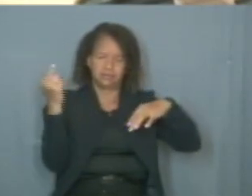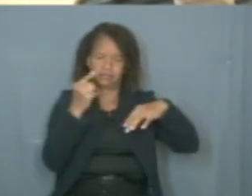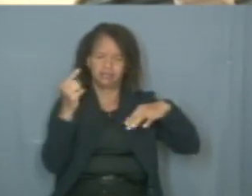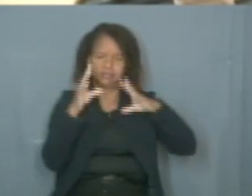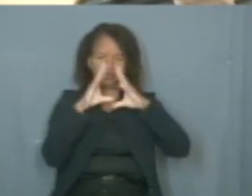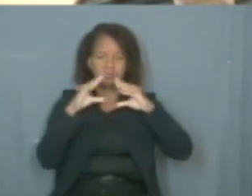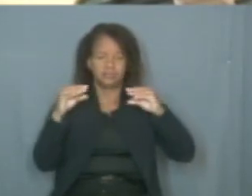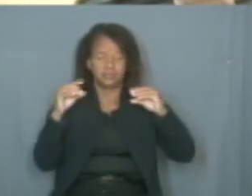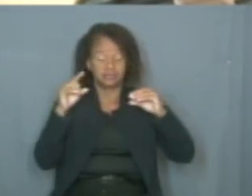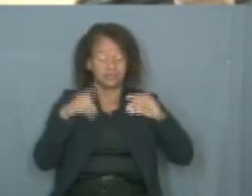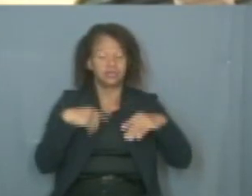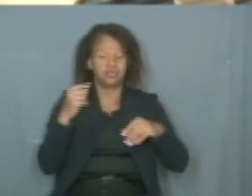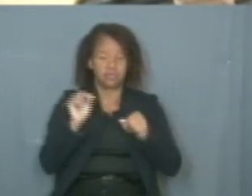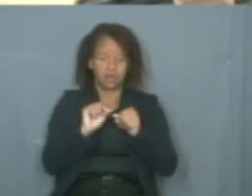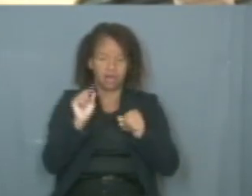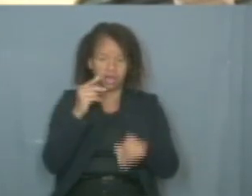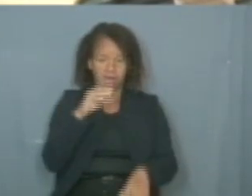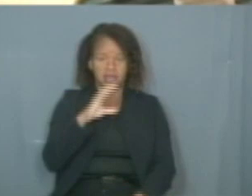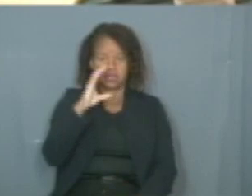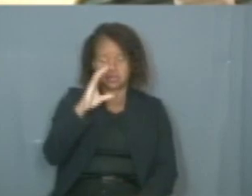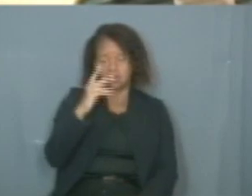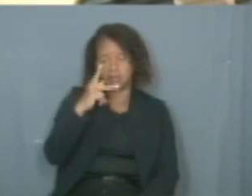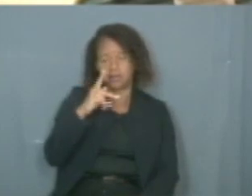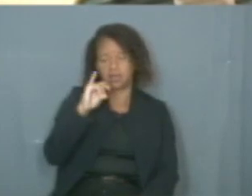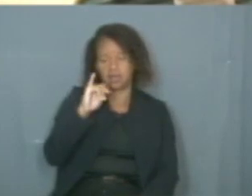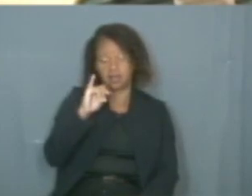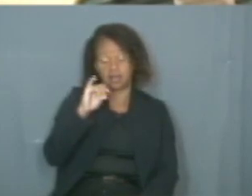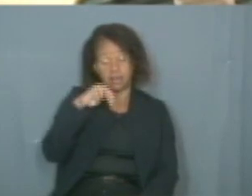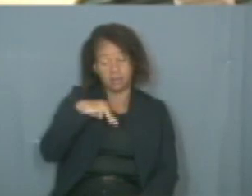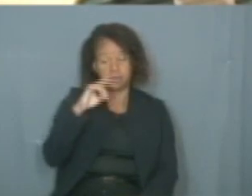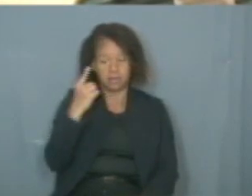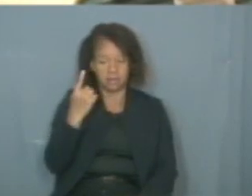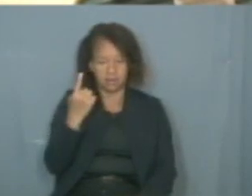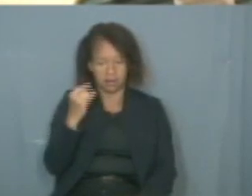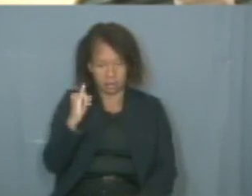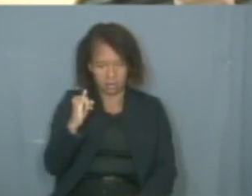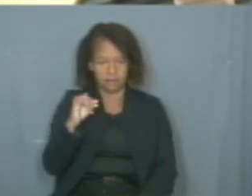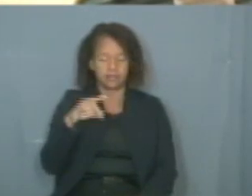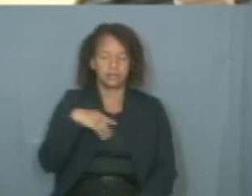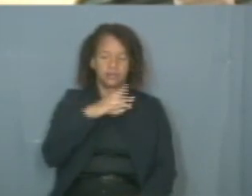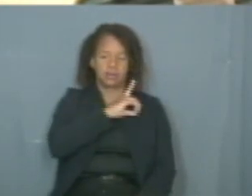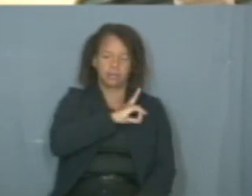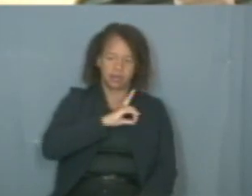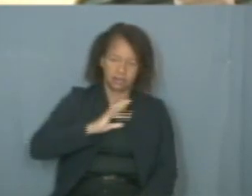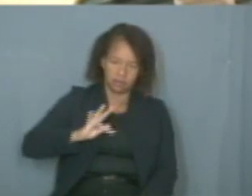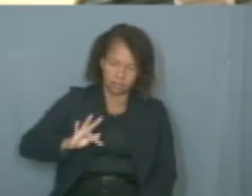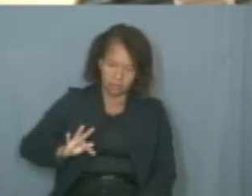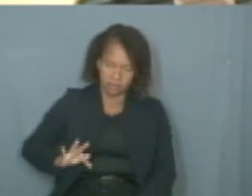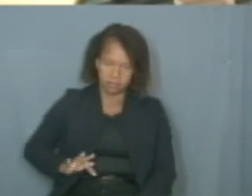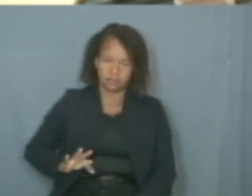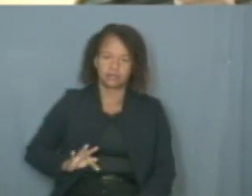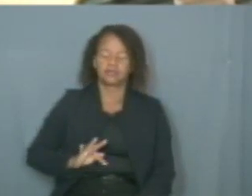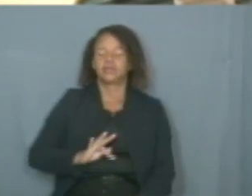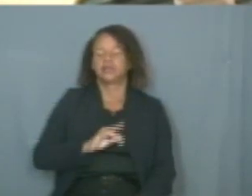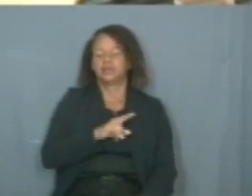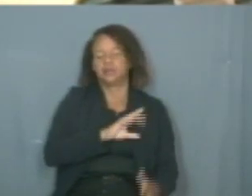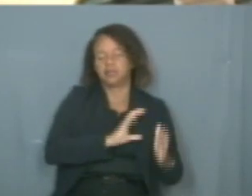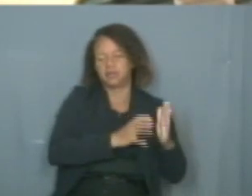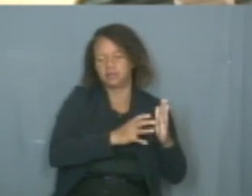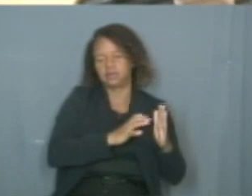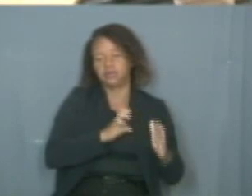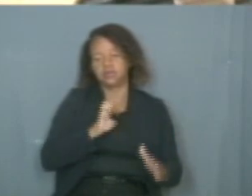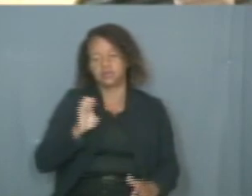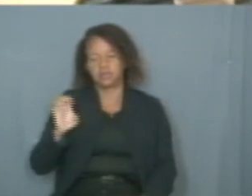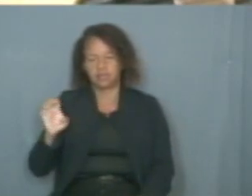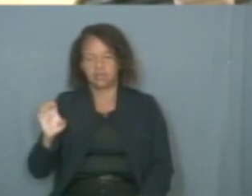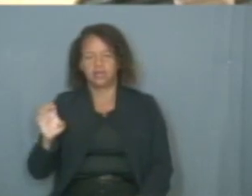foi instalada uma CPMI e que os deputados federais de partidos de esquerda, como